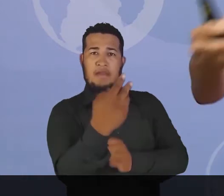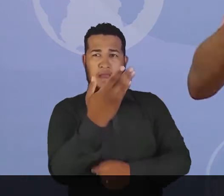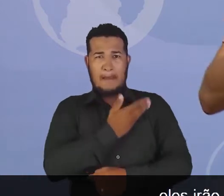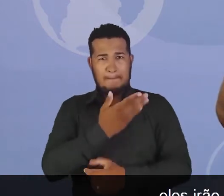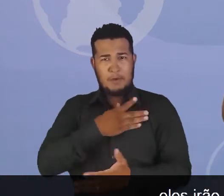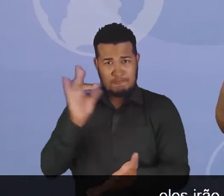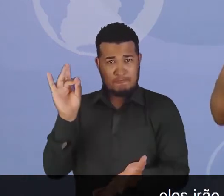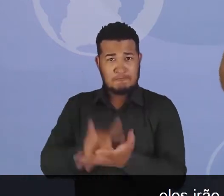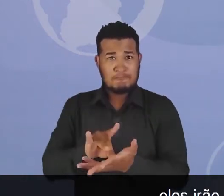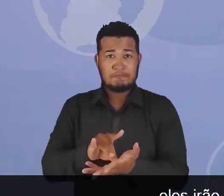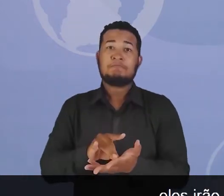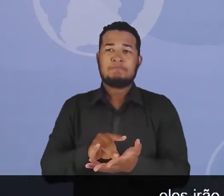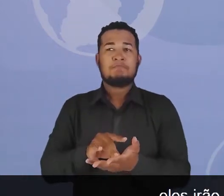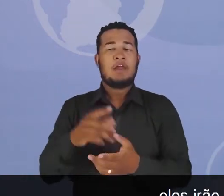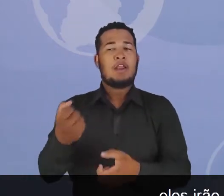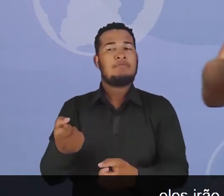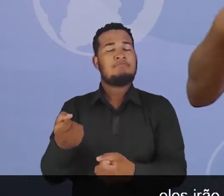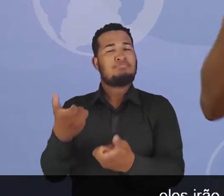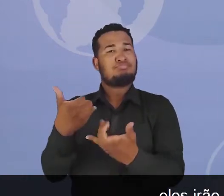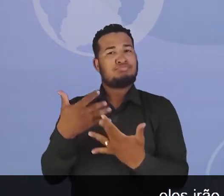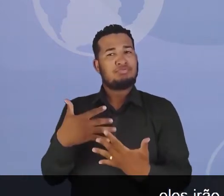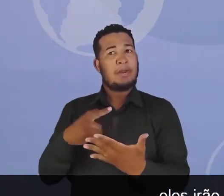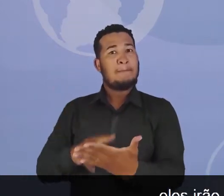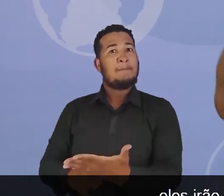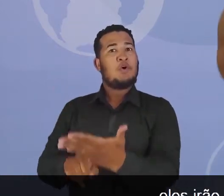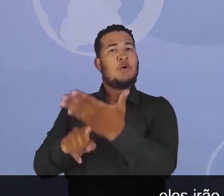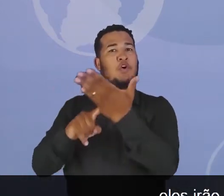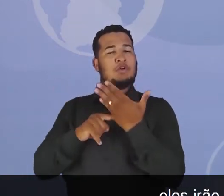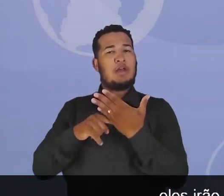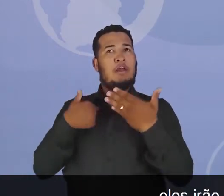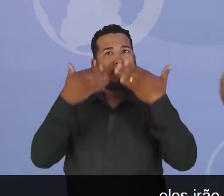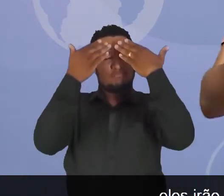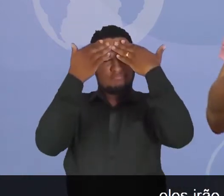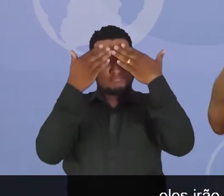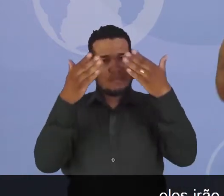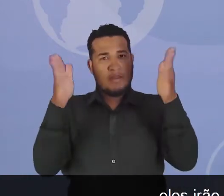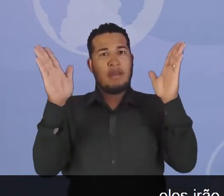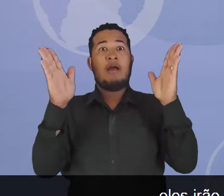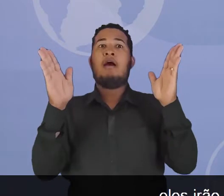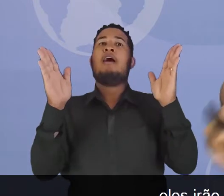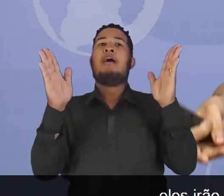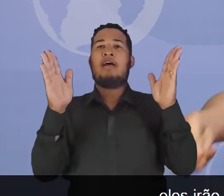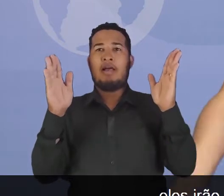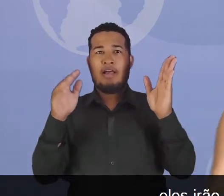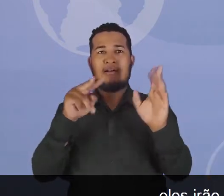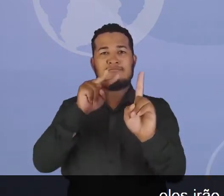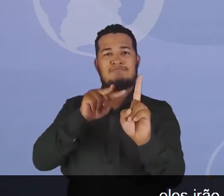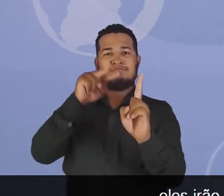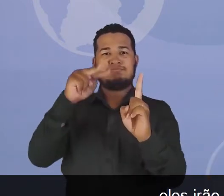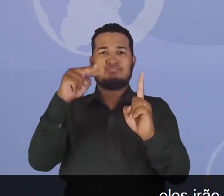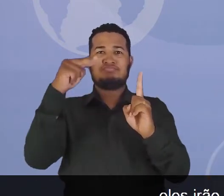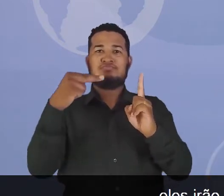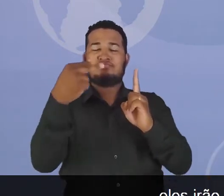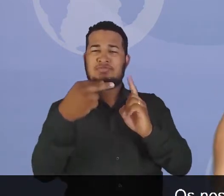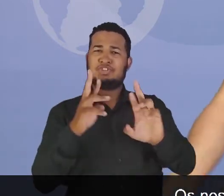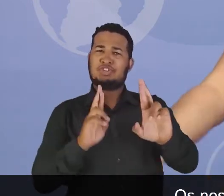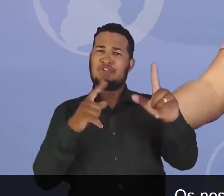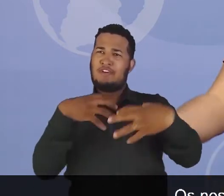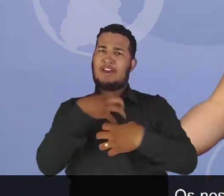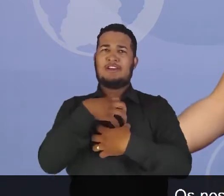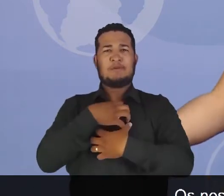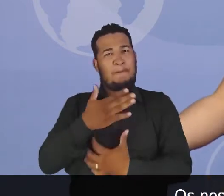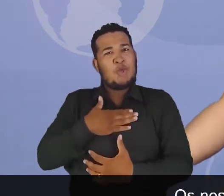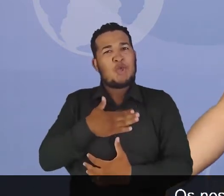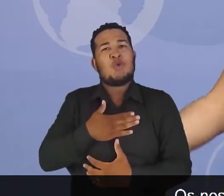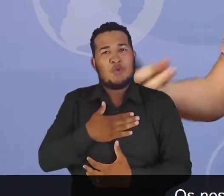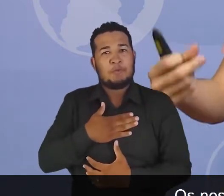mesmo, eles irão me mostrar e eu vou ver um mundo muito diferente do meu. Os